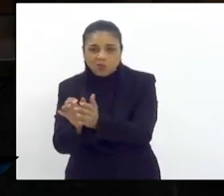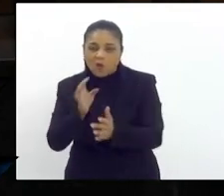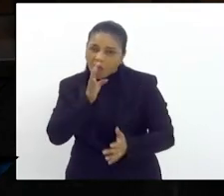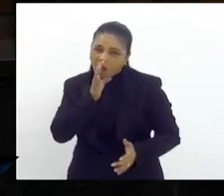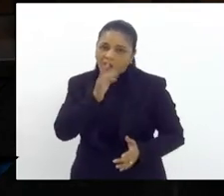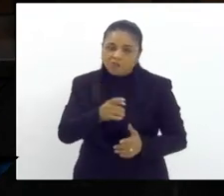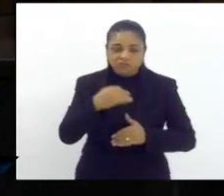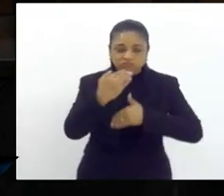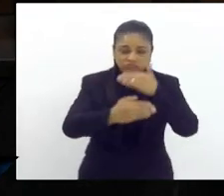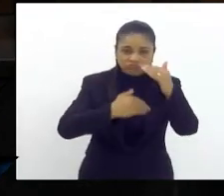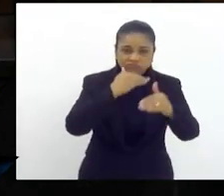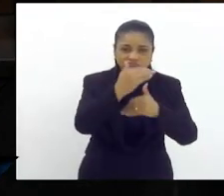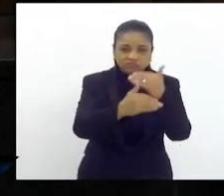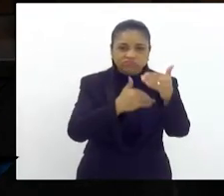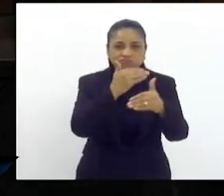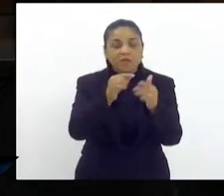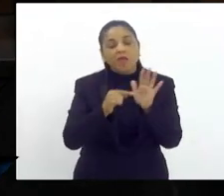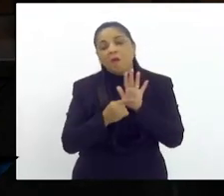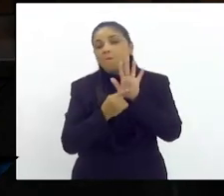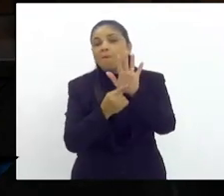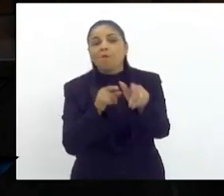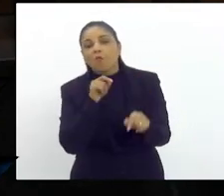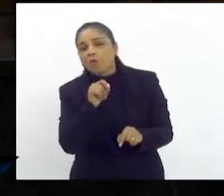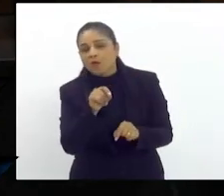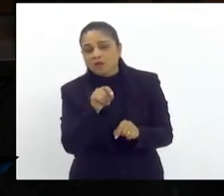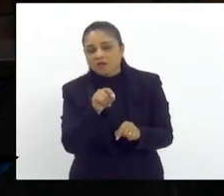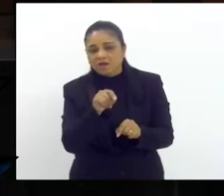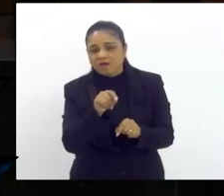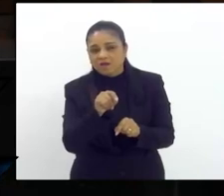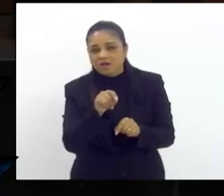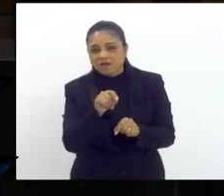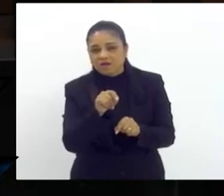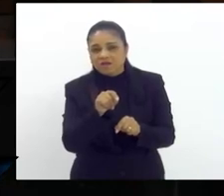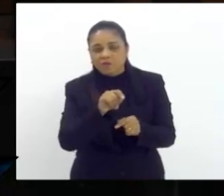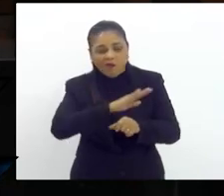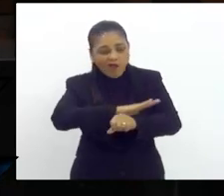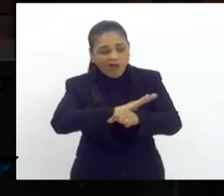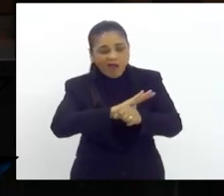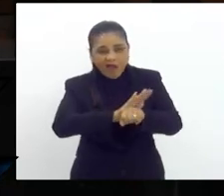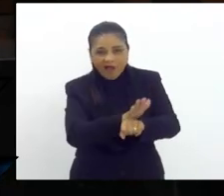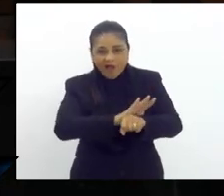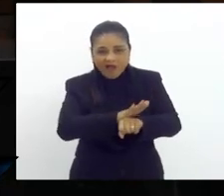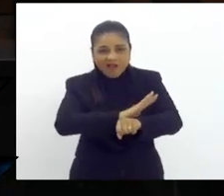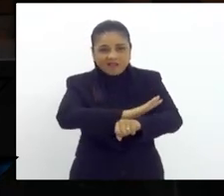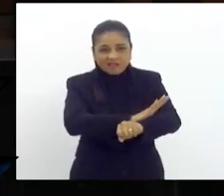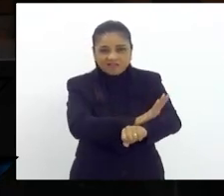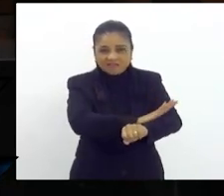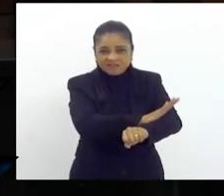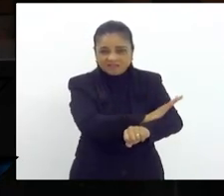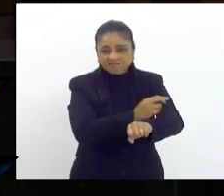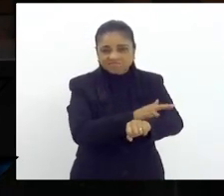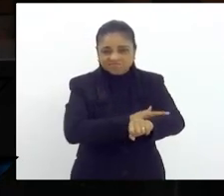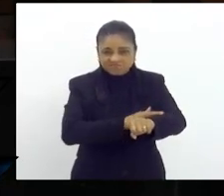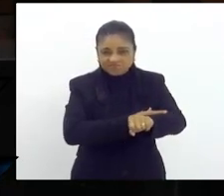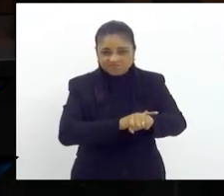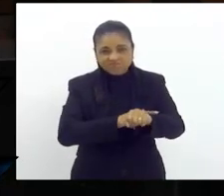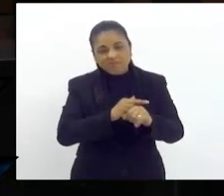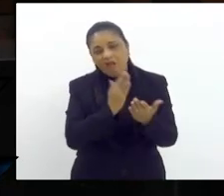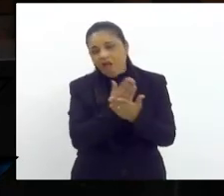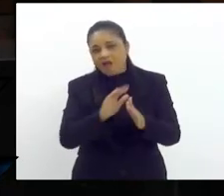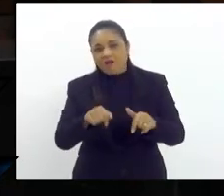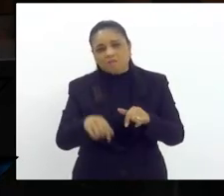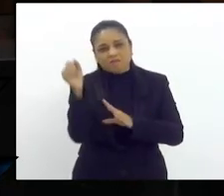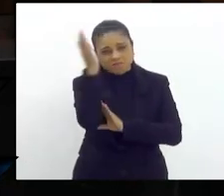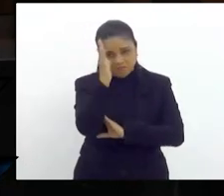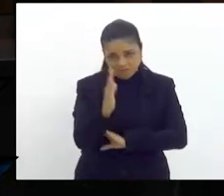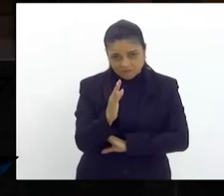constrói e aponta possibilidades para que o racismo seja superado no nosso país